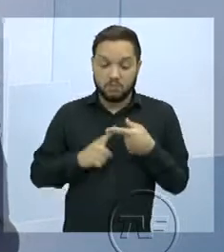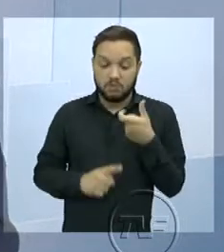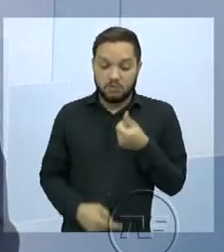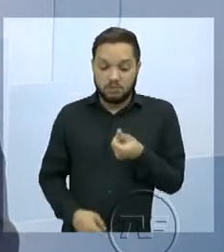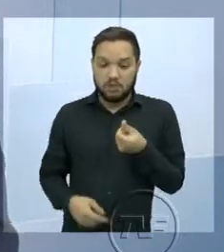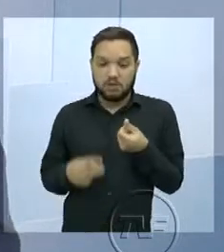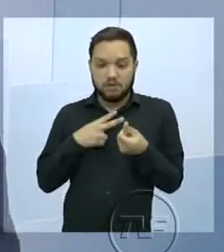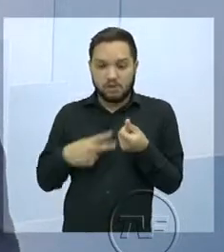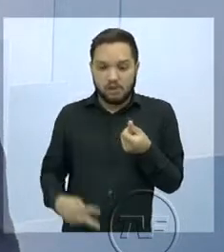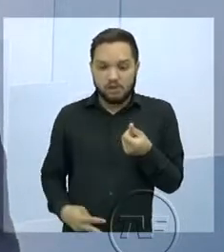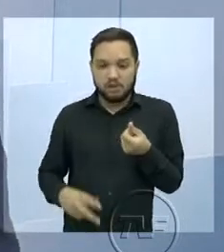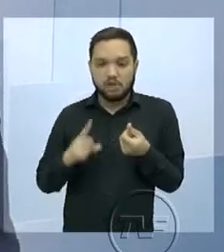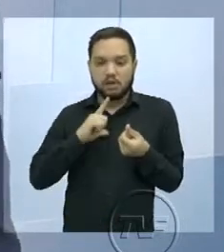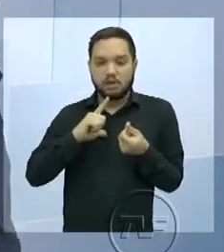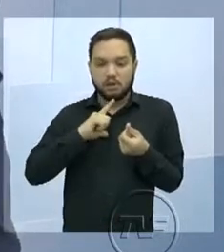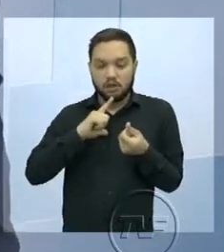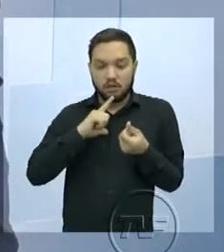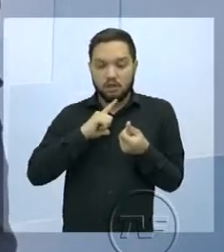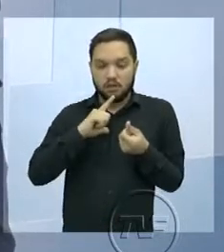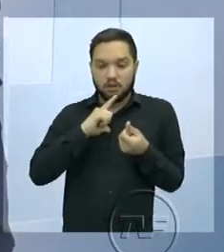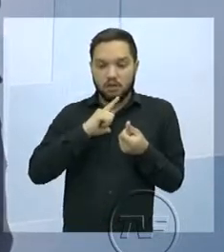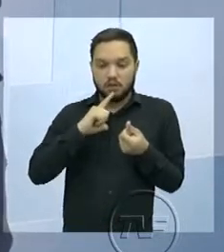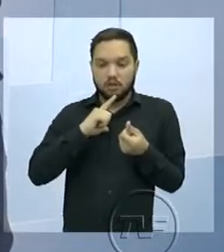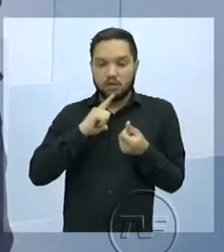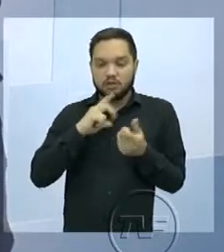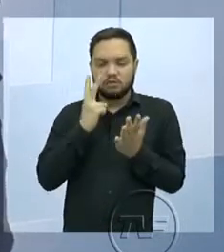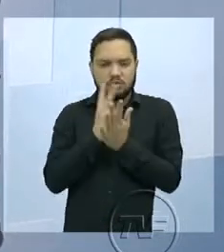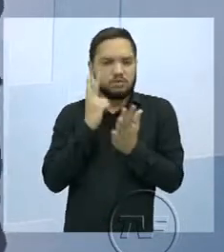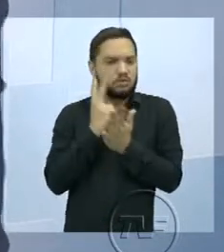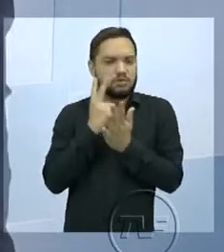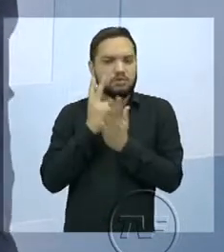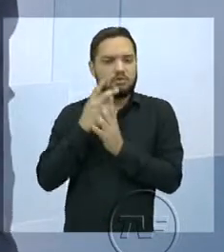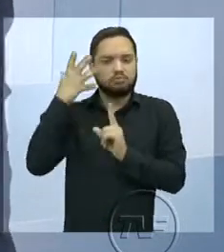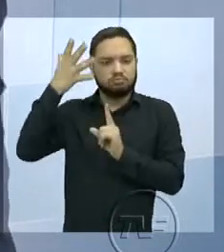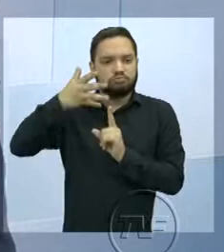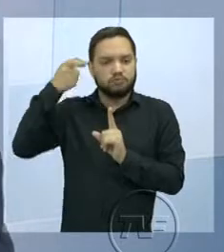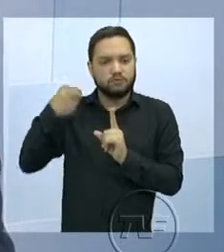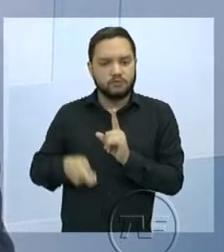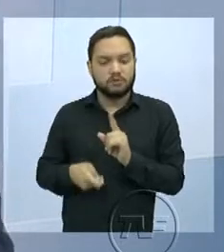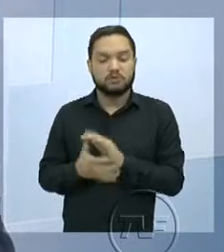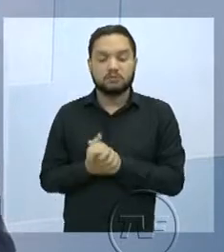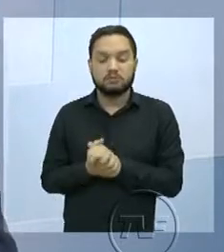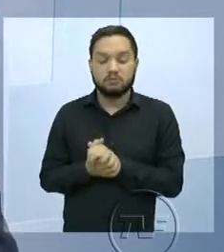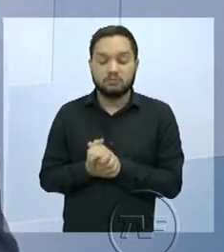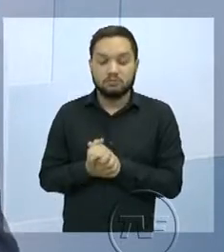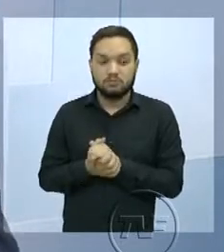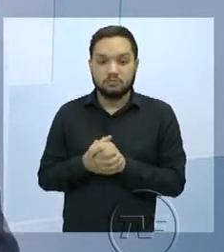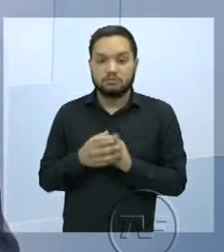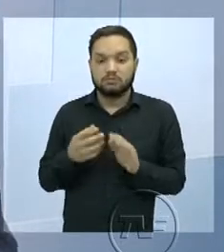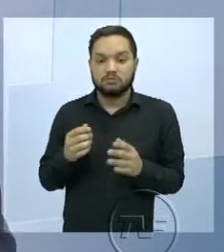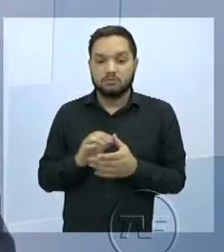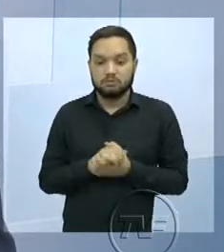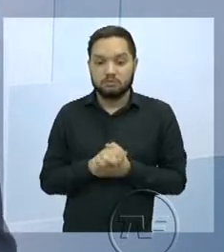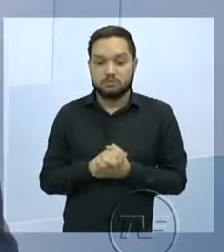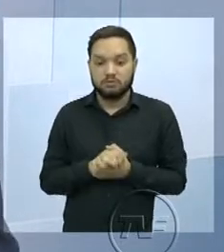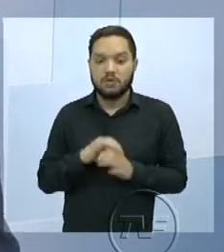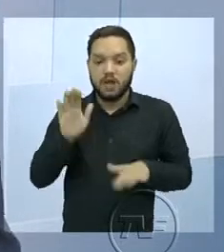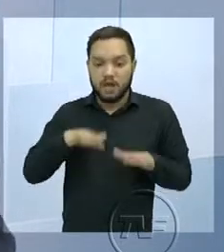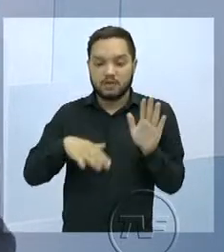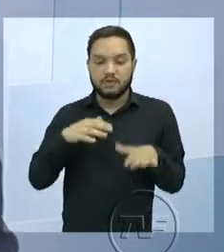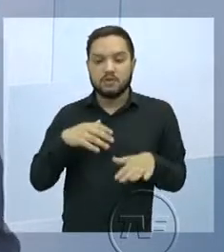pautado realmente muitas vezes a discussão na Câmara e até tornado muito mais difícil assim, a aprovação